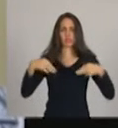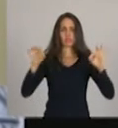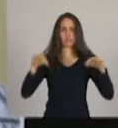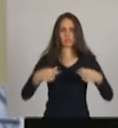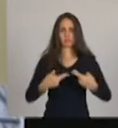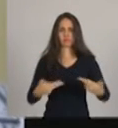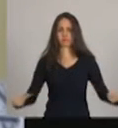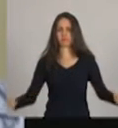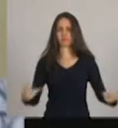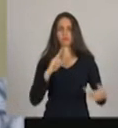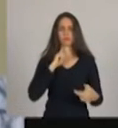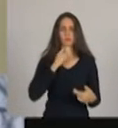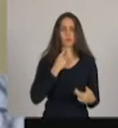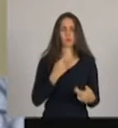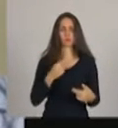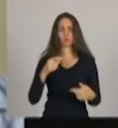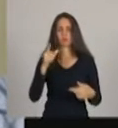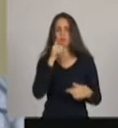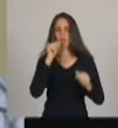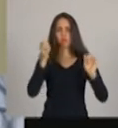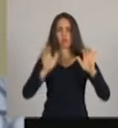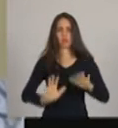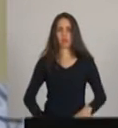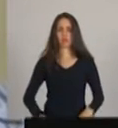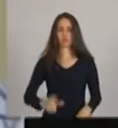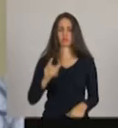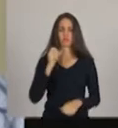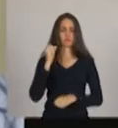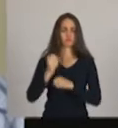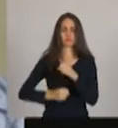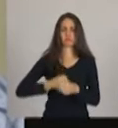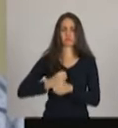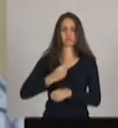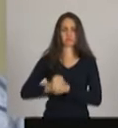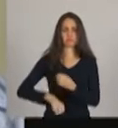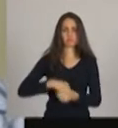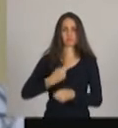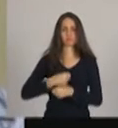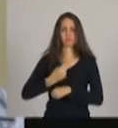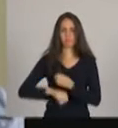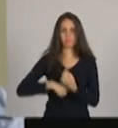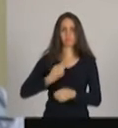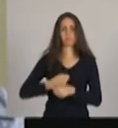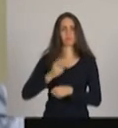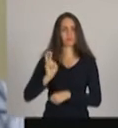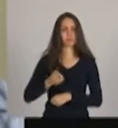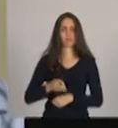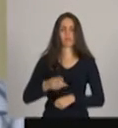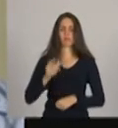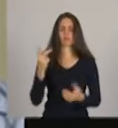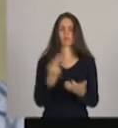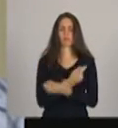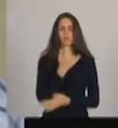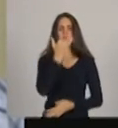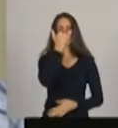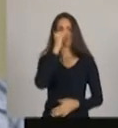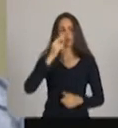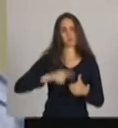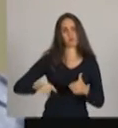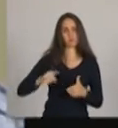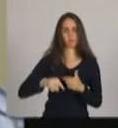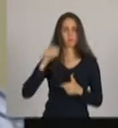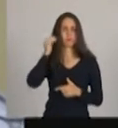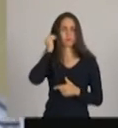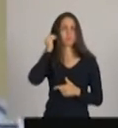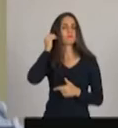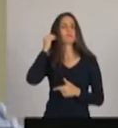Isso todos os anos. Então, um olhar do governo do Estado em relação a isso foi